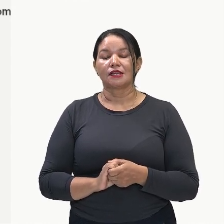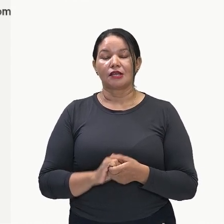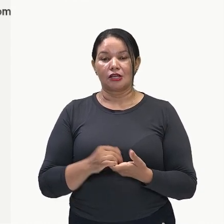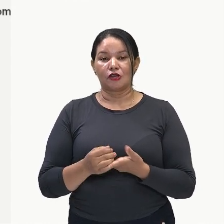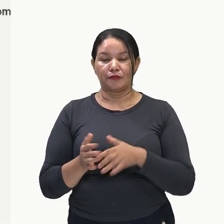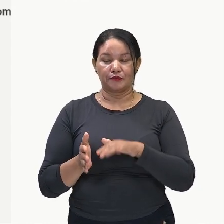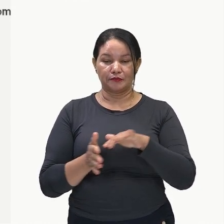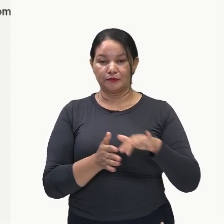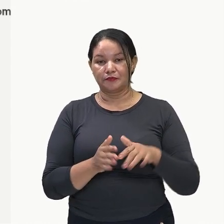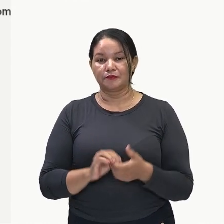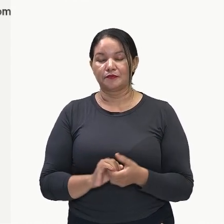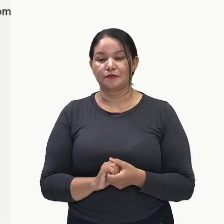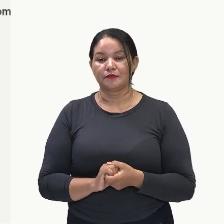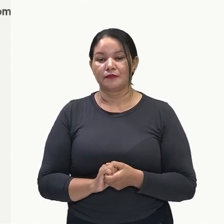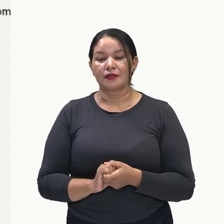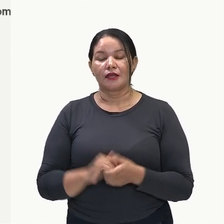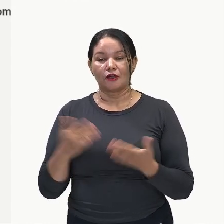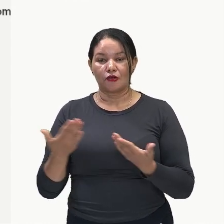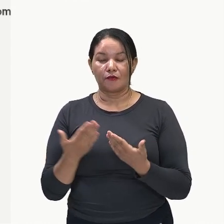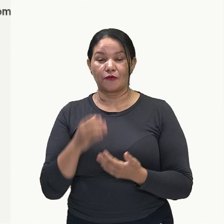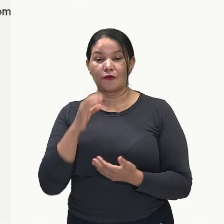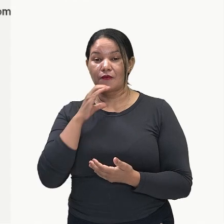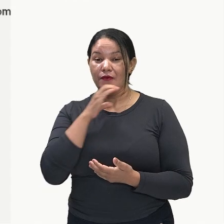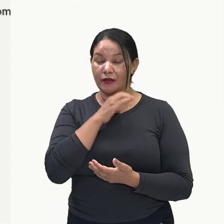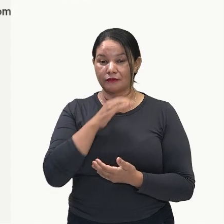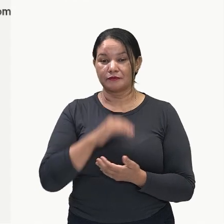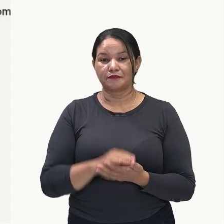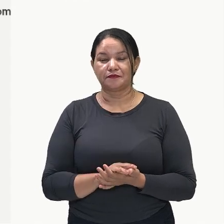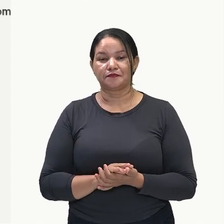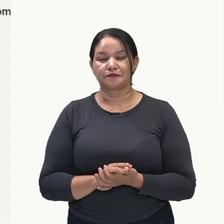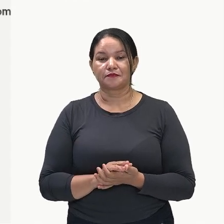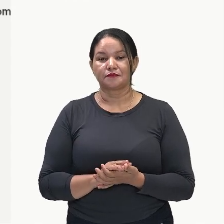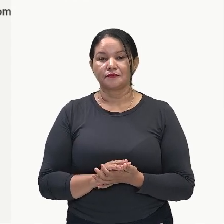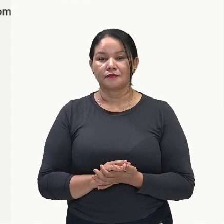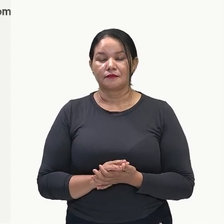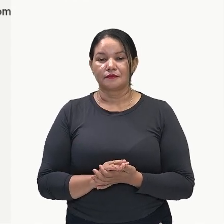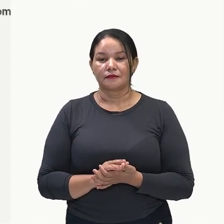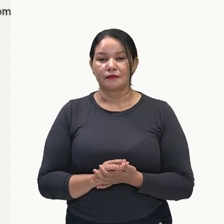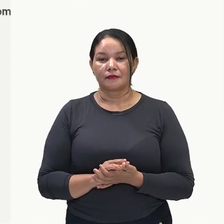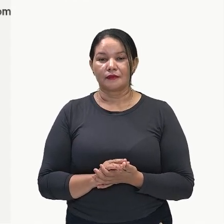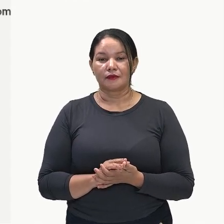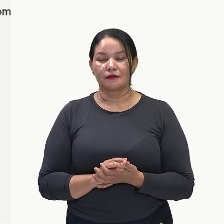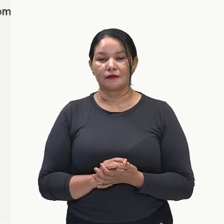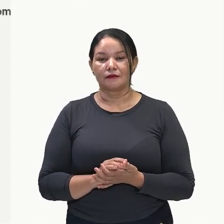o calor. Geralmente